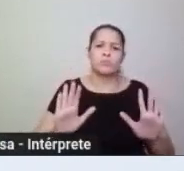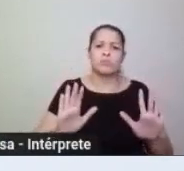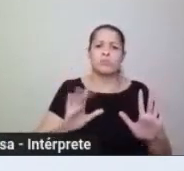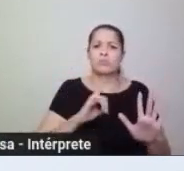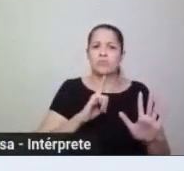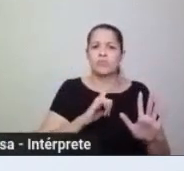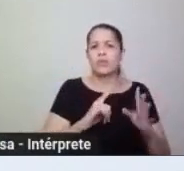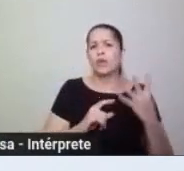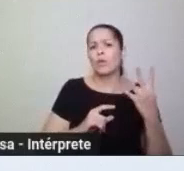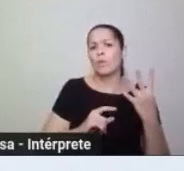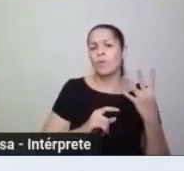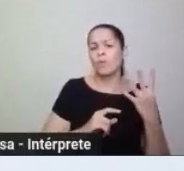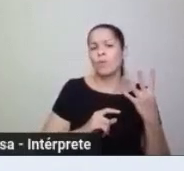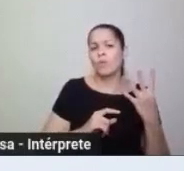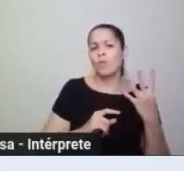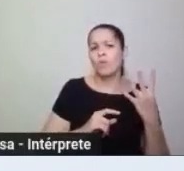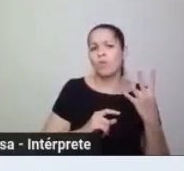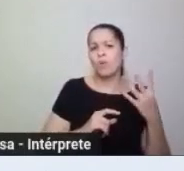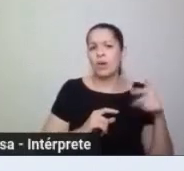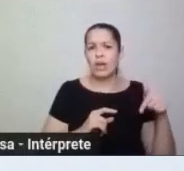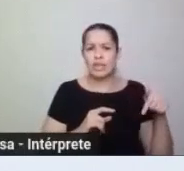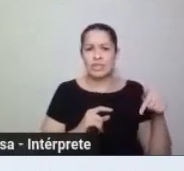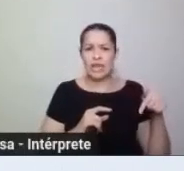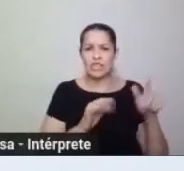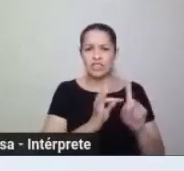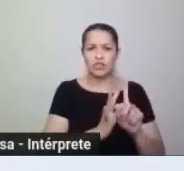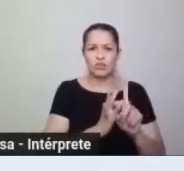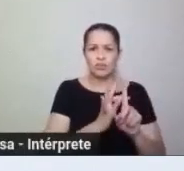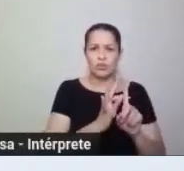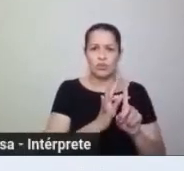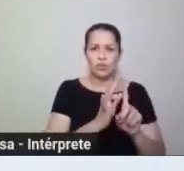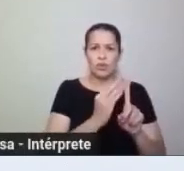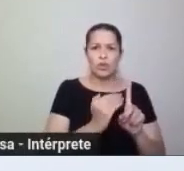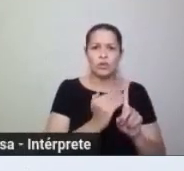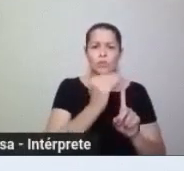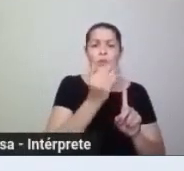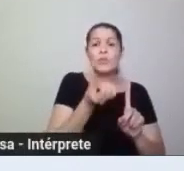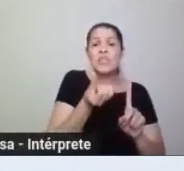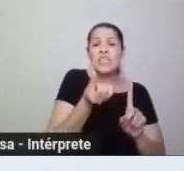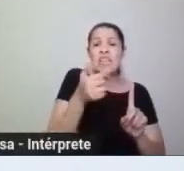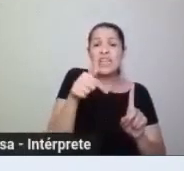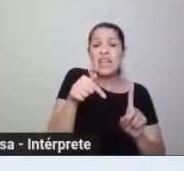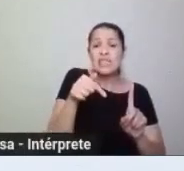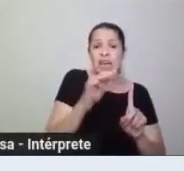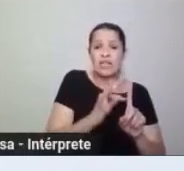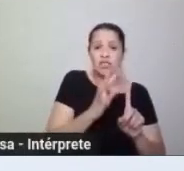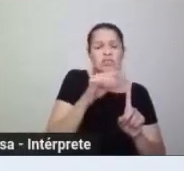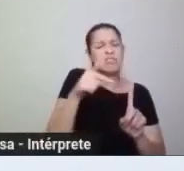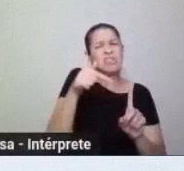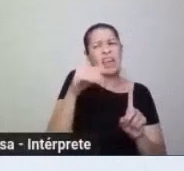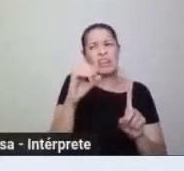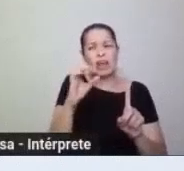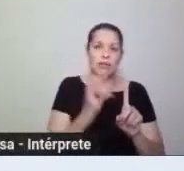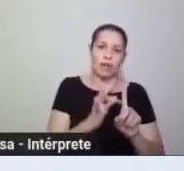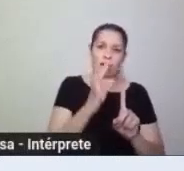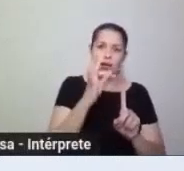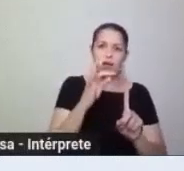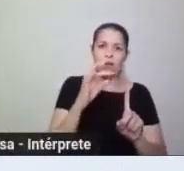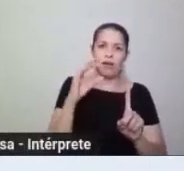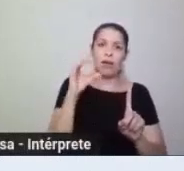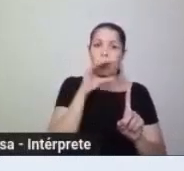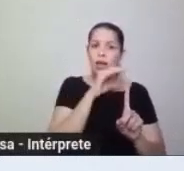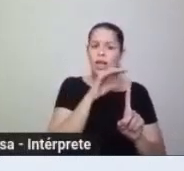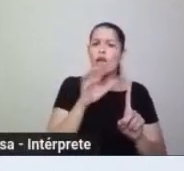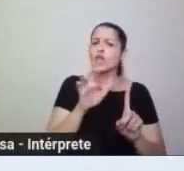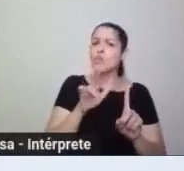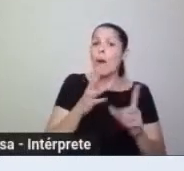aí de 47 graus e subiu a 67, 70. Então isso não é